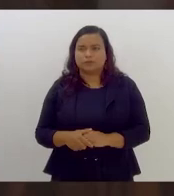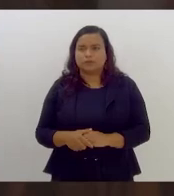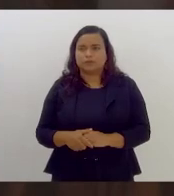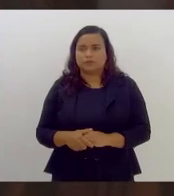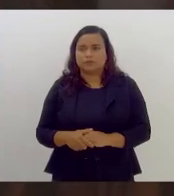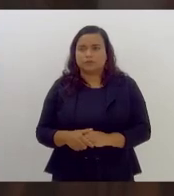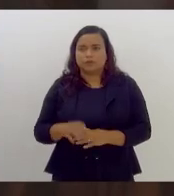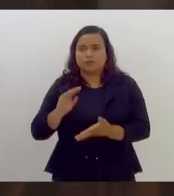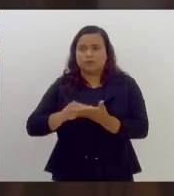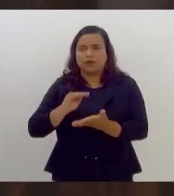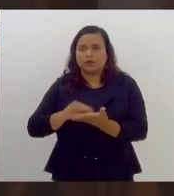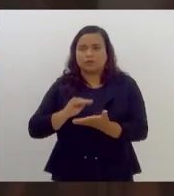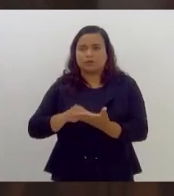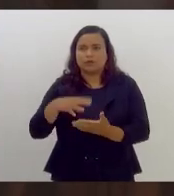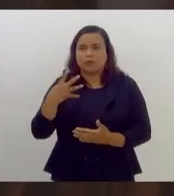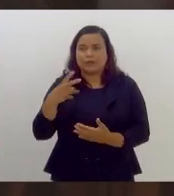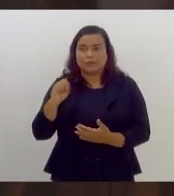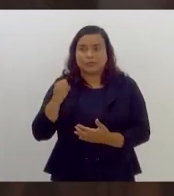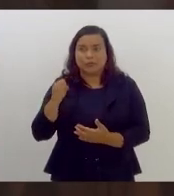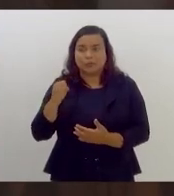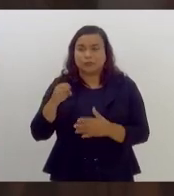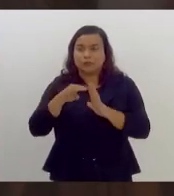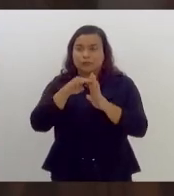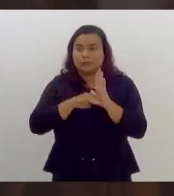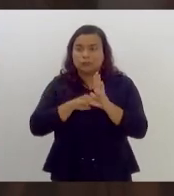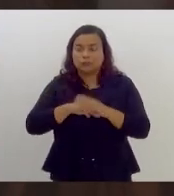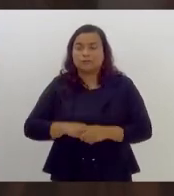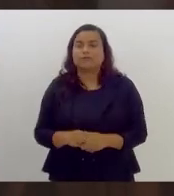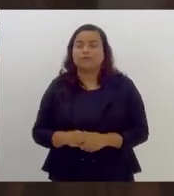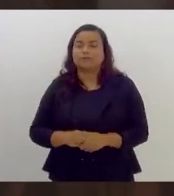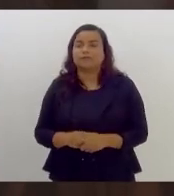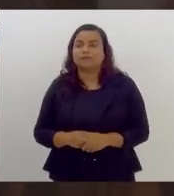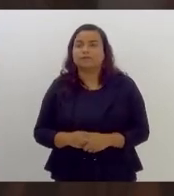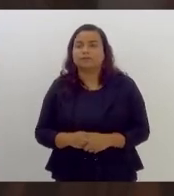Faltam 48 na listagem.